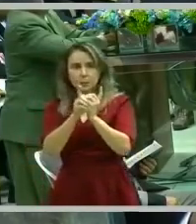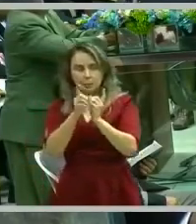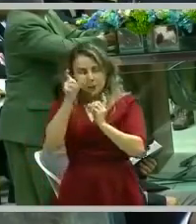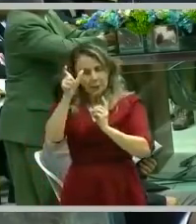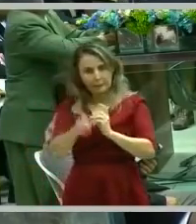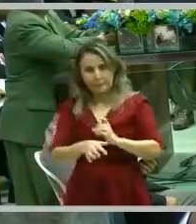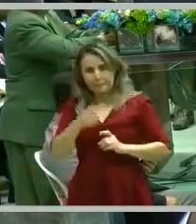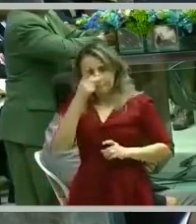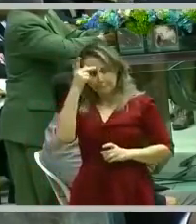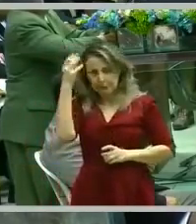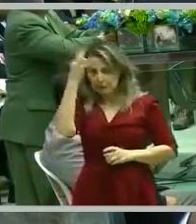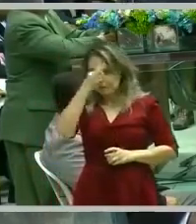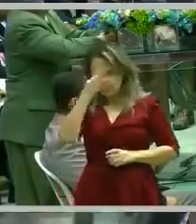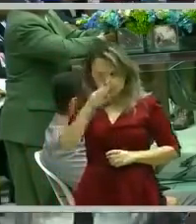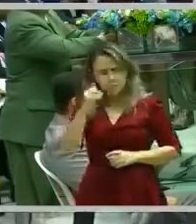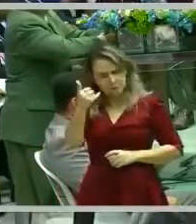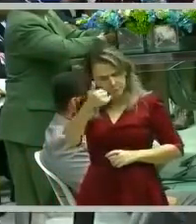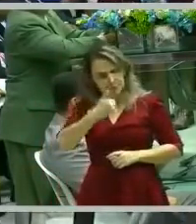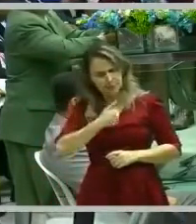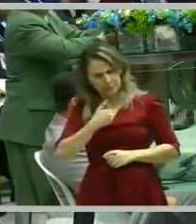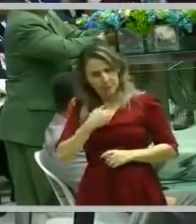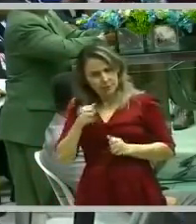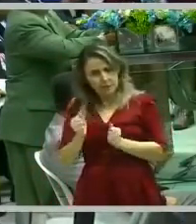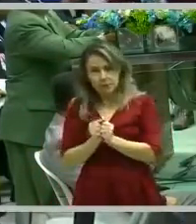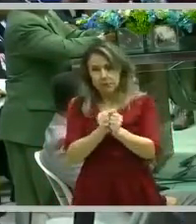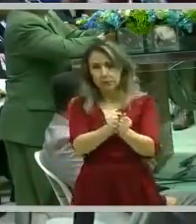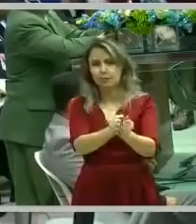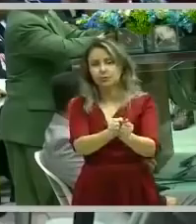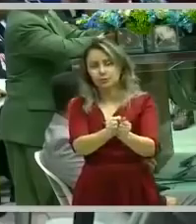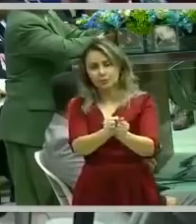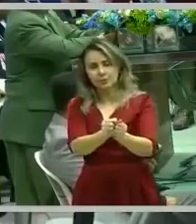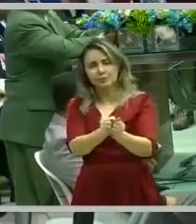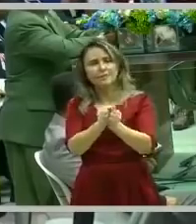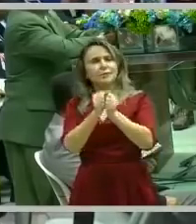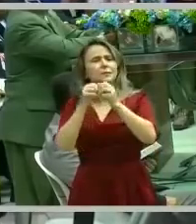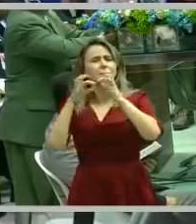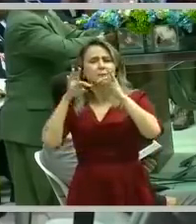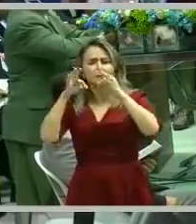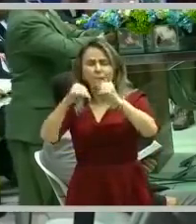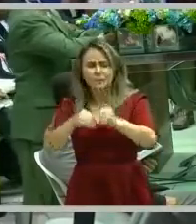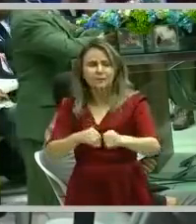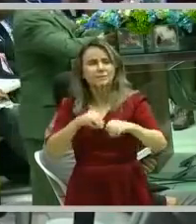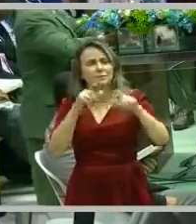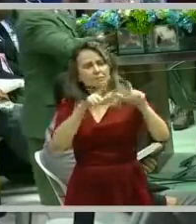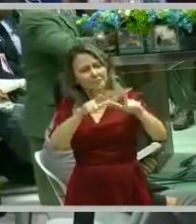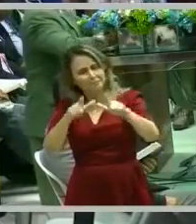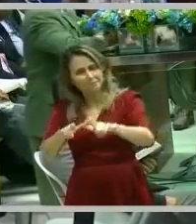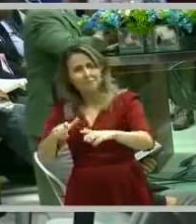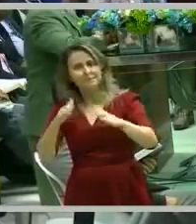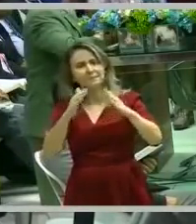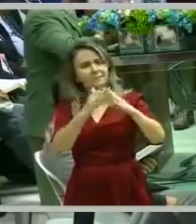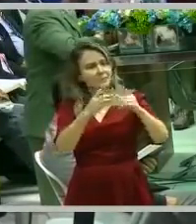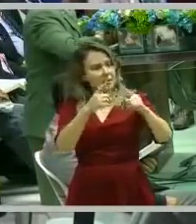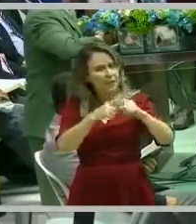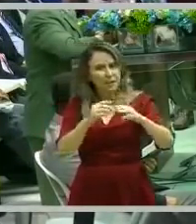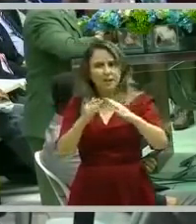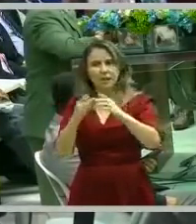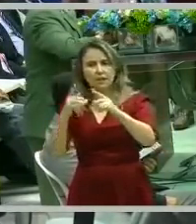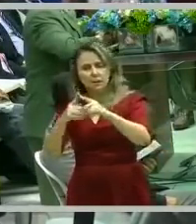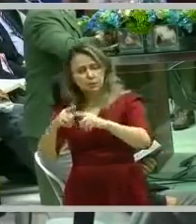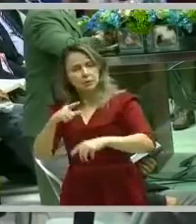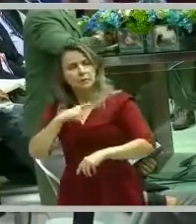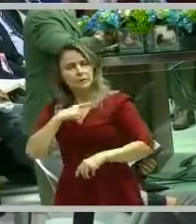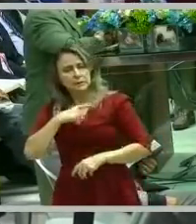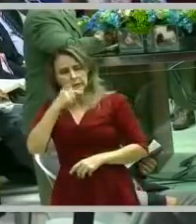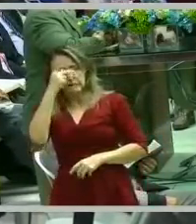Toda igreja tem Eliabe, irmão. E aí tem crente abestalhado que diz assim: eu vou